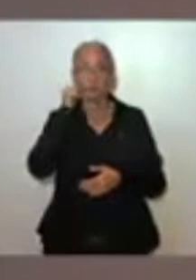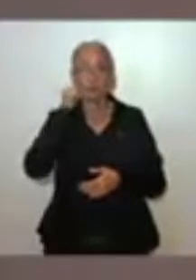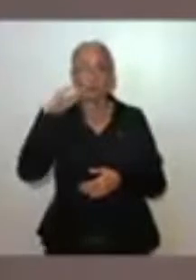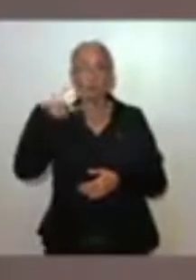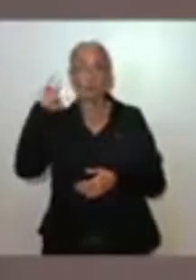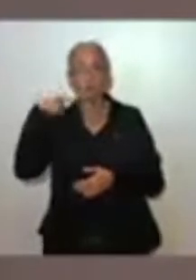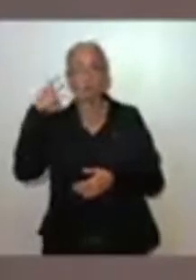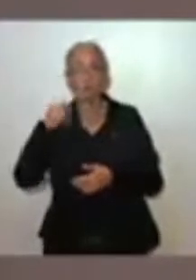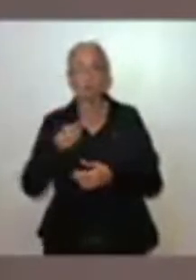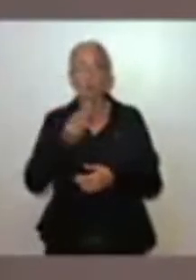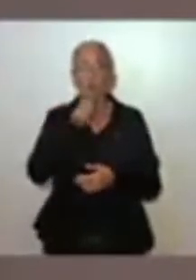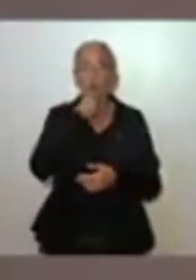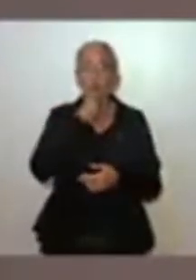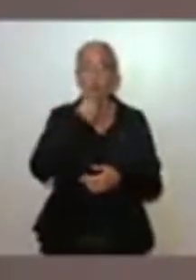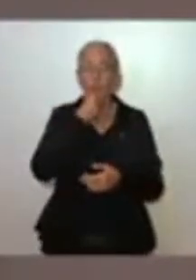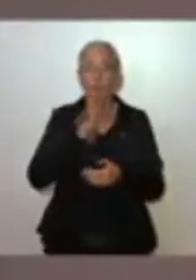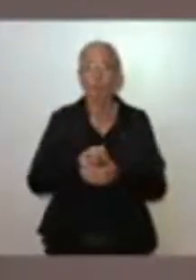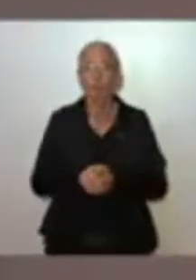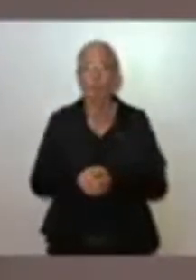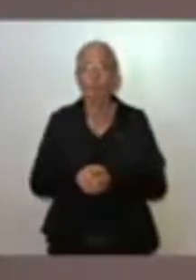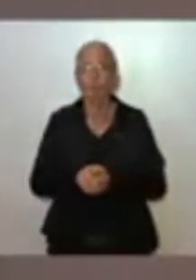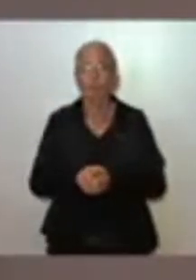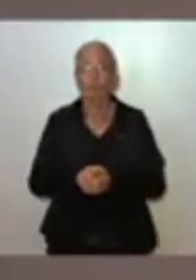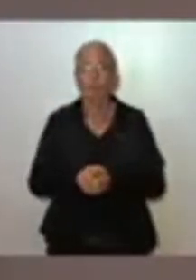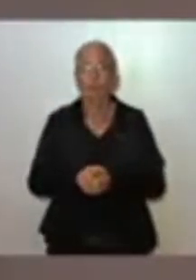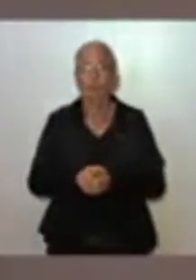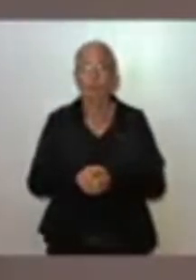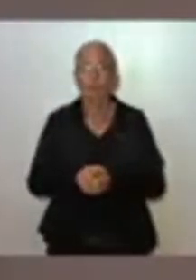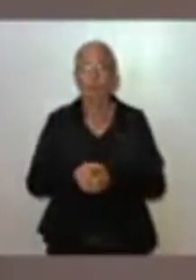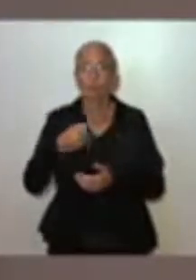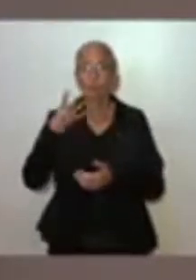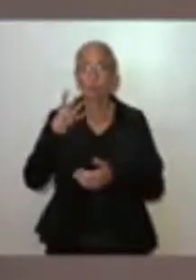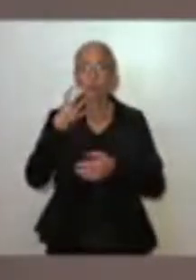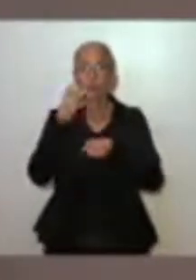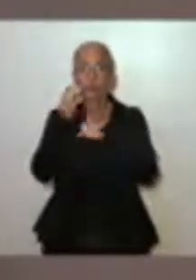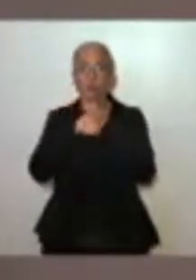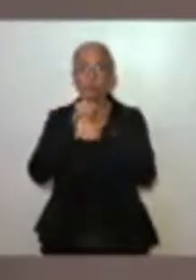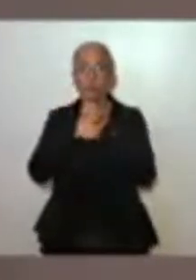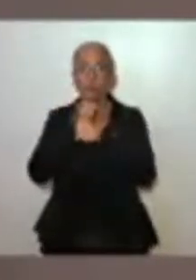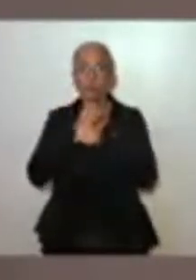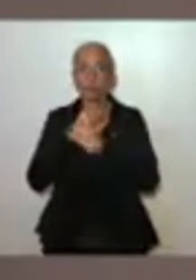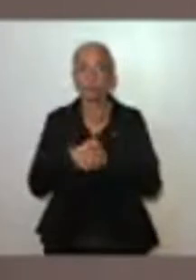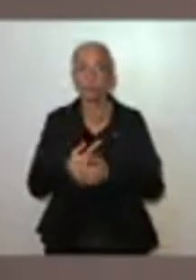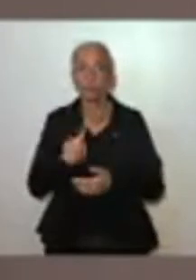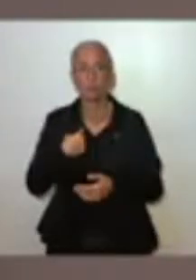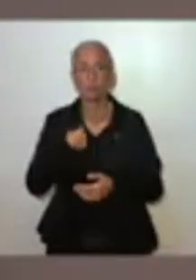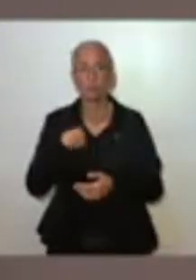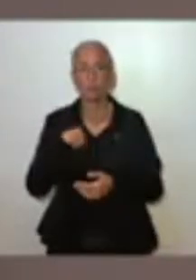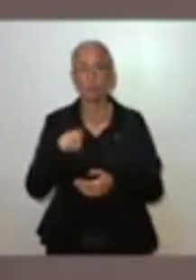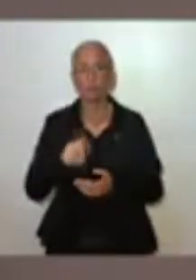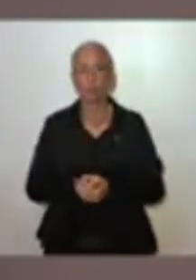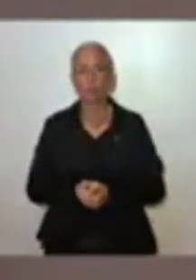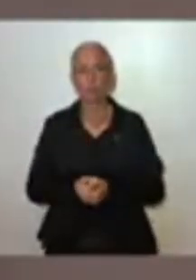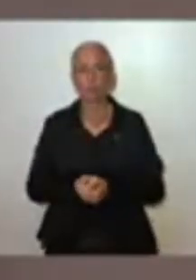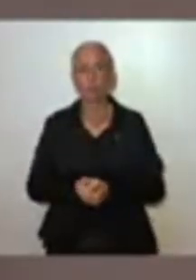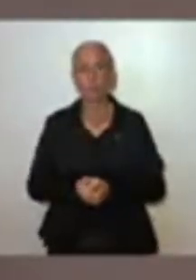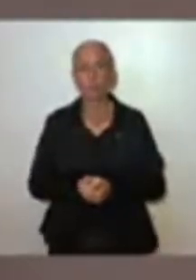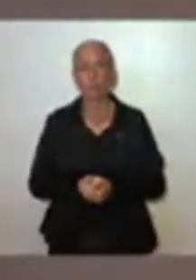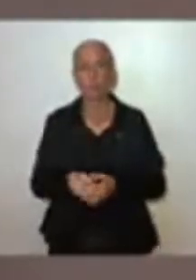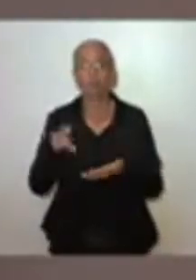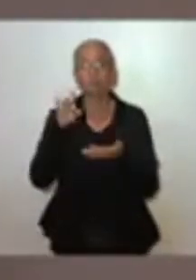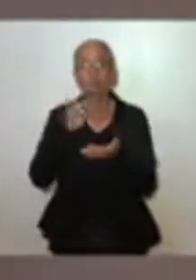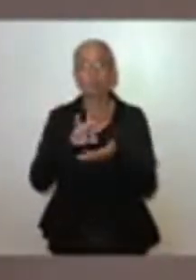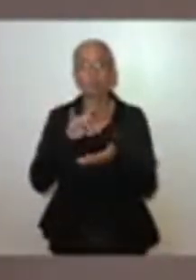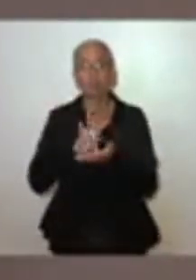27 anos o menino de 24 anos Este sou eu é e de